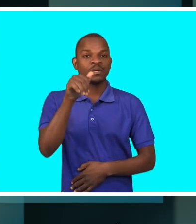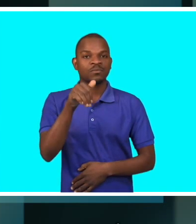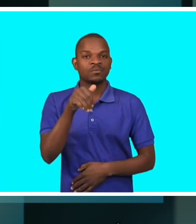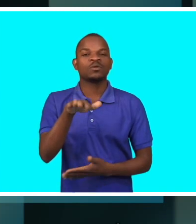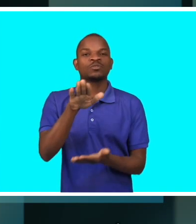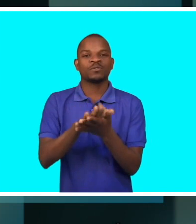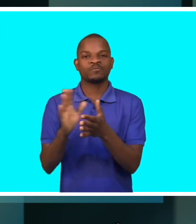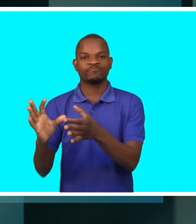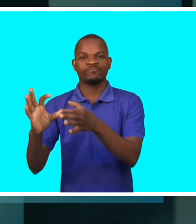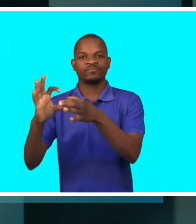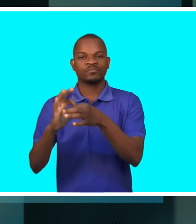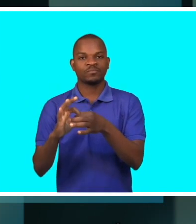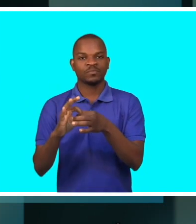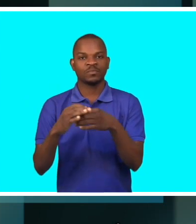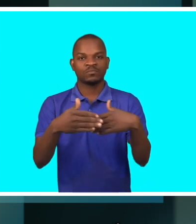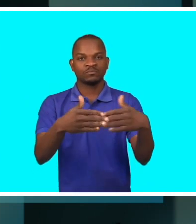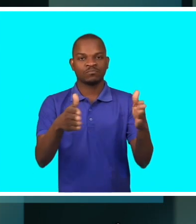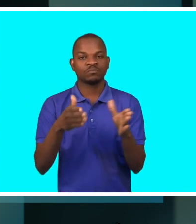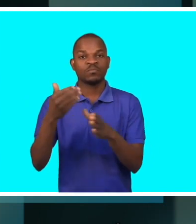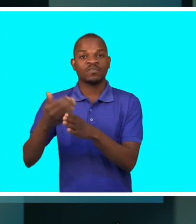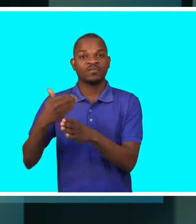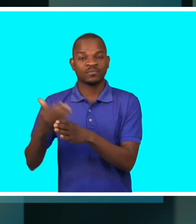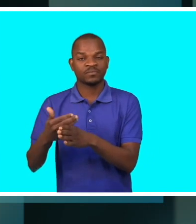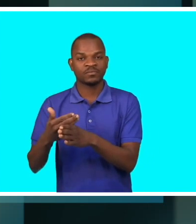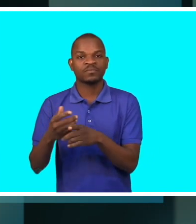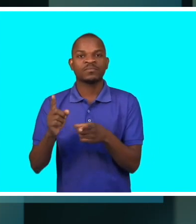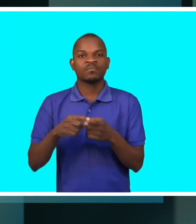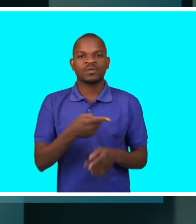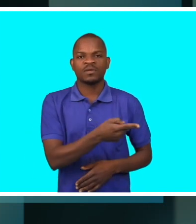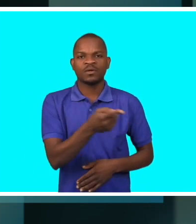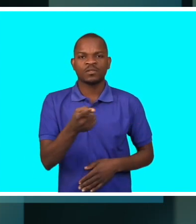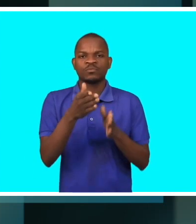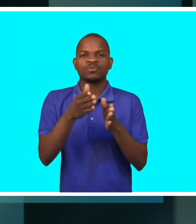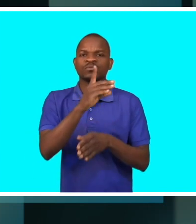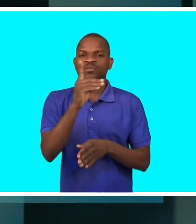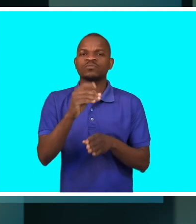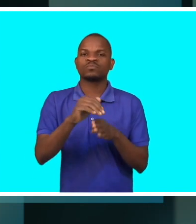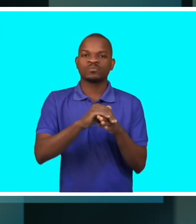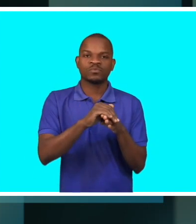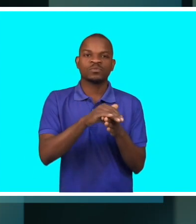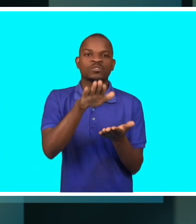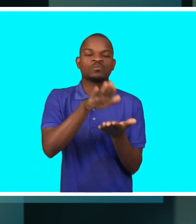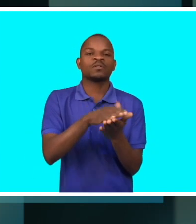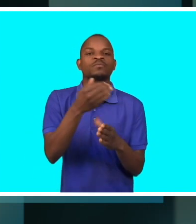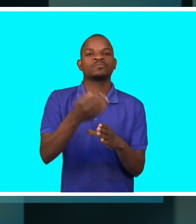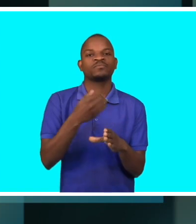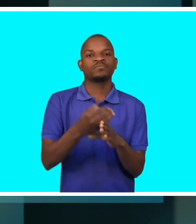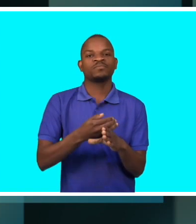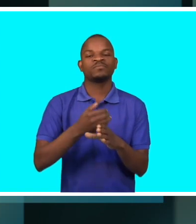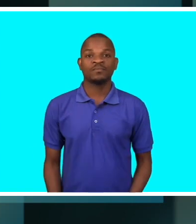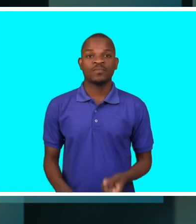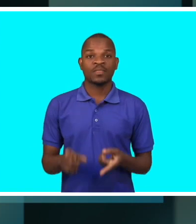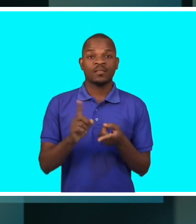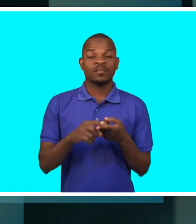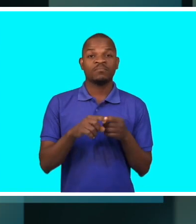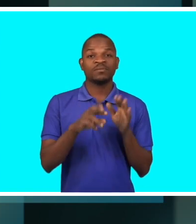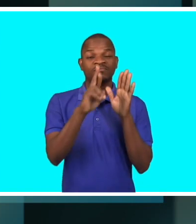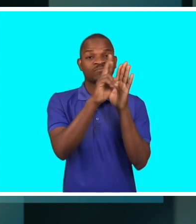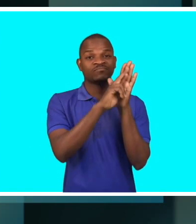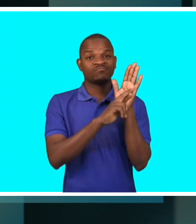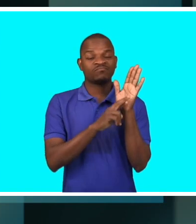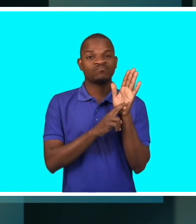um espaço anexo ao Estádio Nacional do Zimpito para aquecimento e estes atletas têm utilizado aquele espaço para o seu treinamento. E